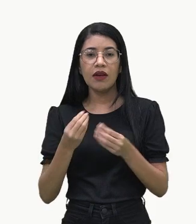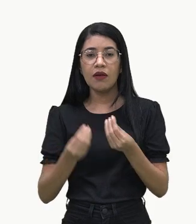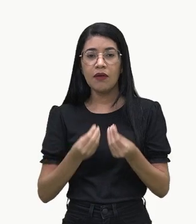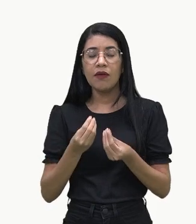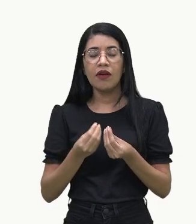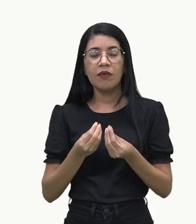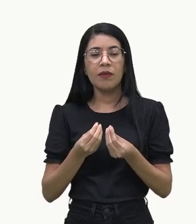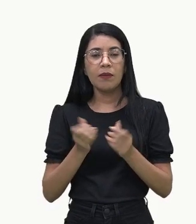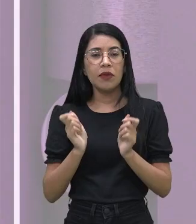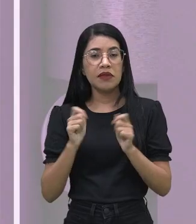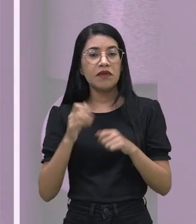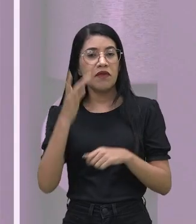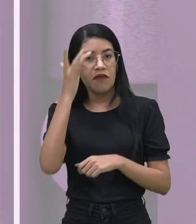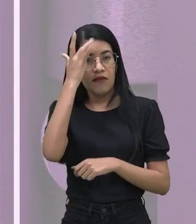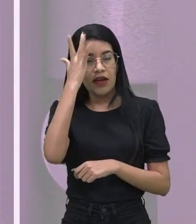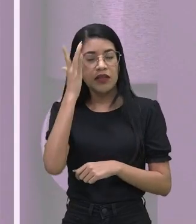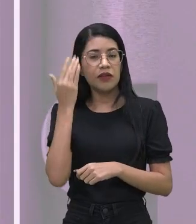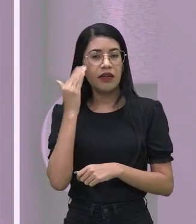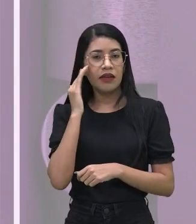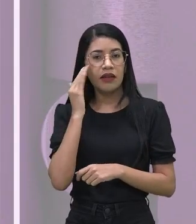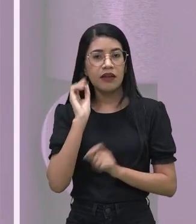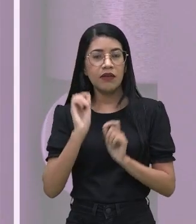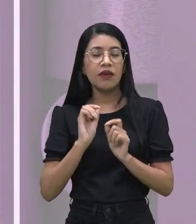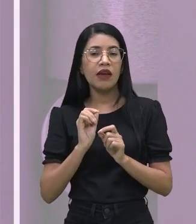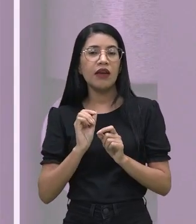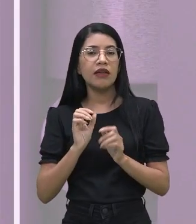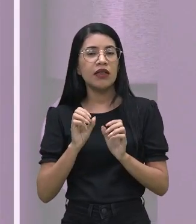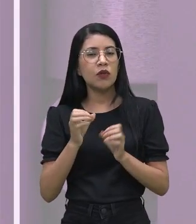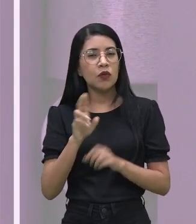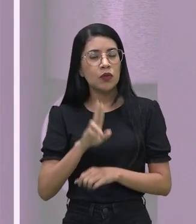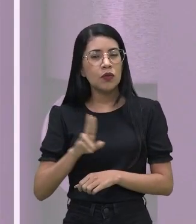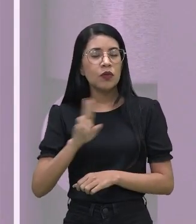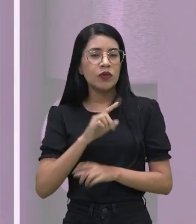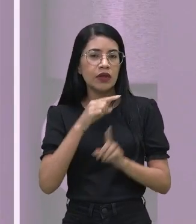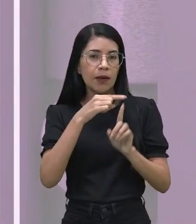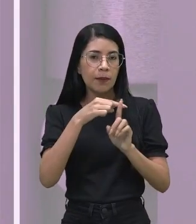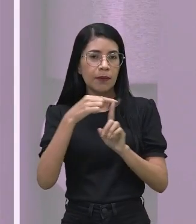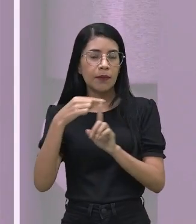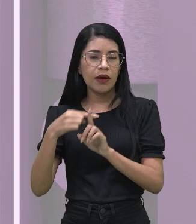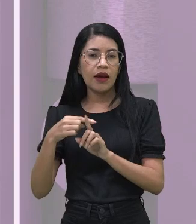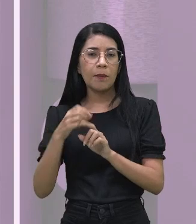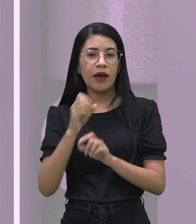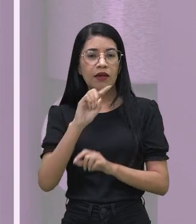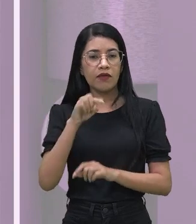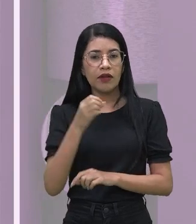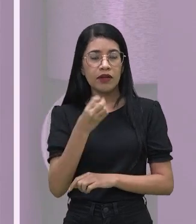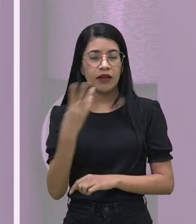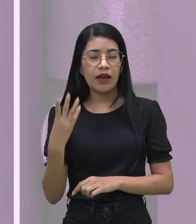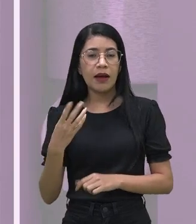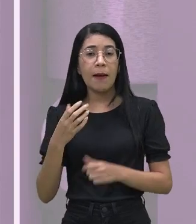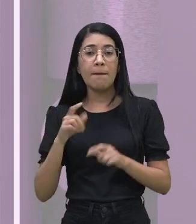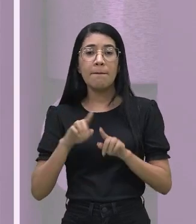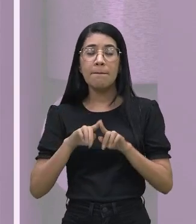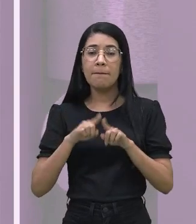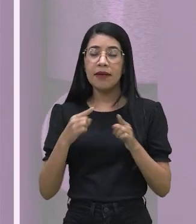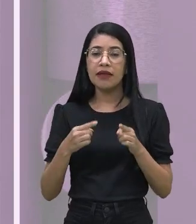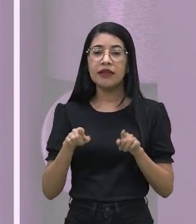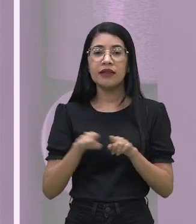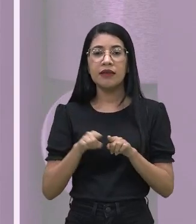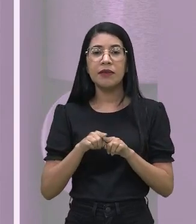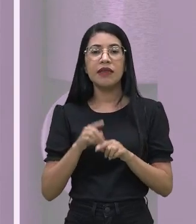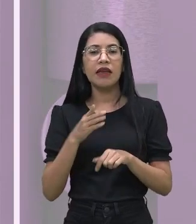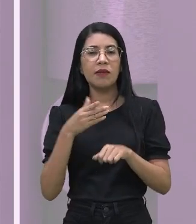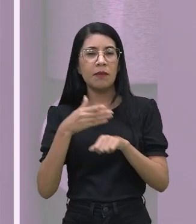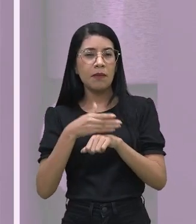ficar fácil a partir de então, agora, trabalhar a adição de números decimais. Só que nós temos participação especial na nossa